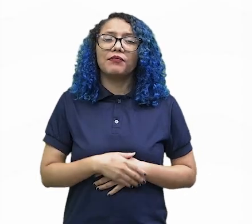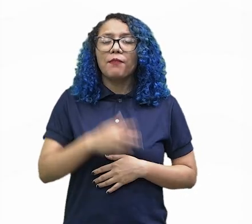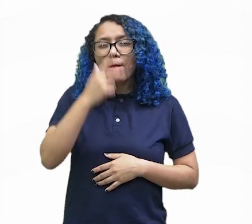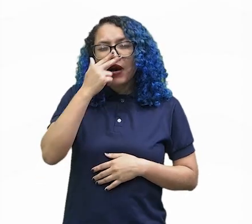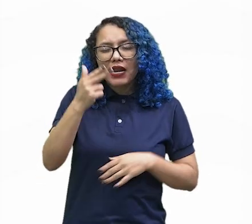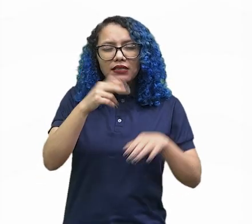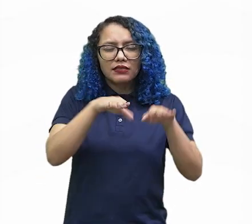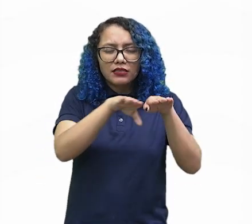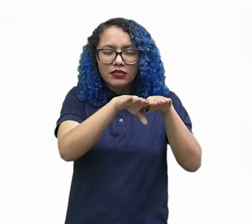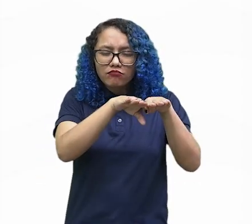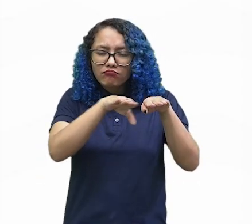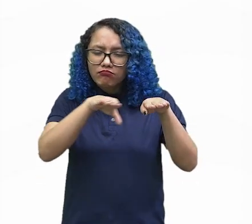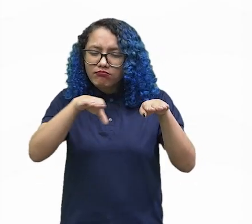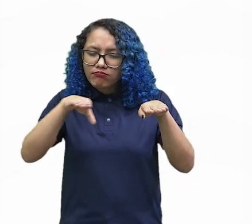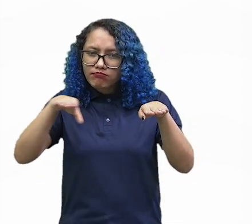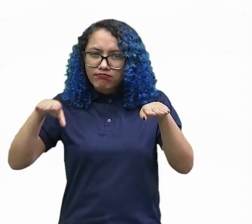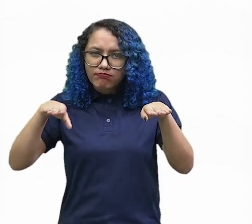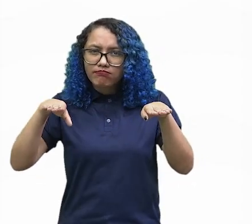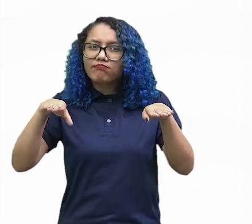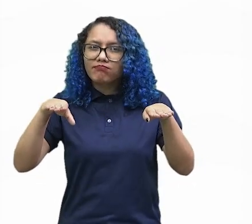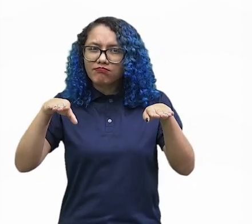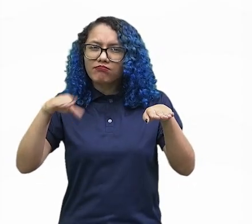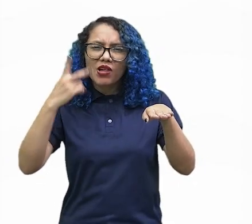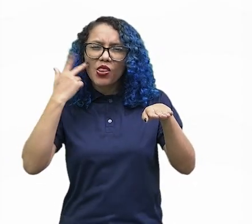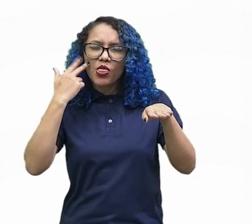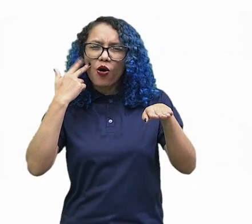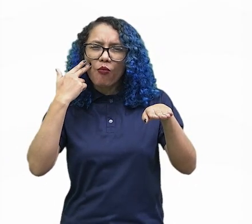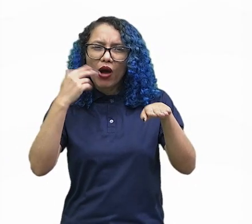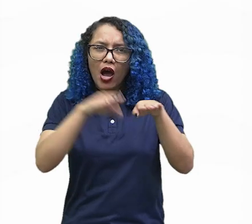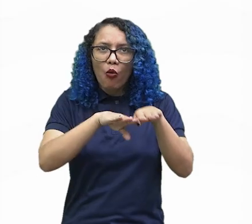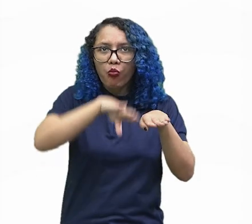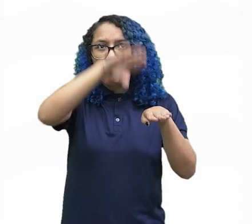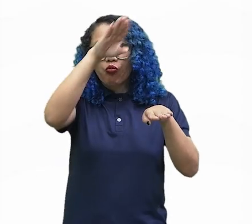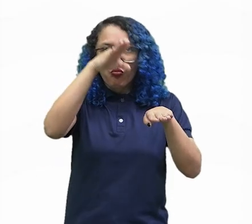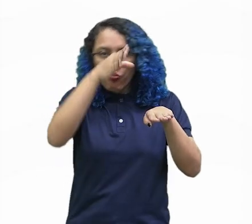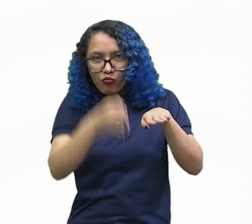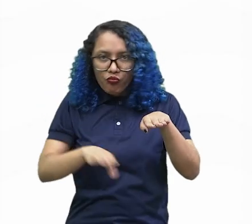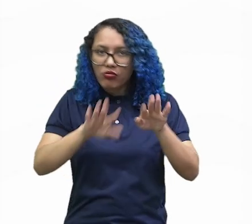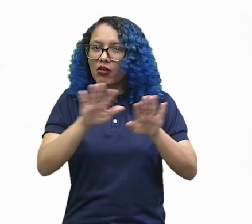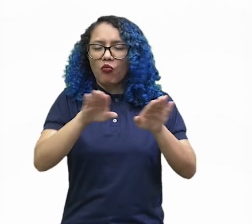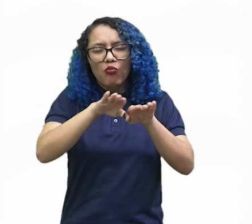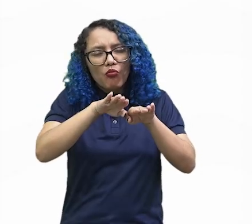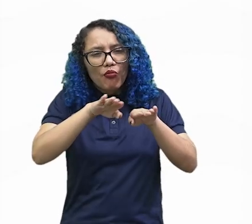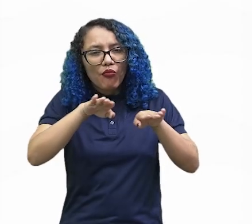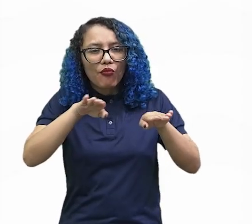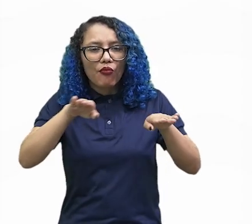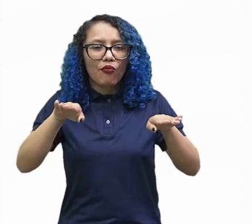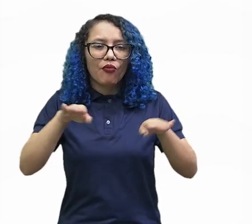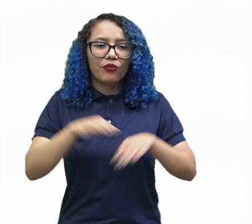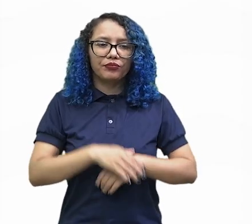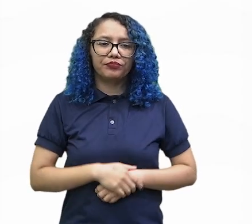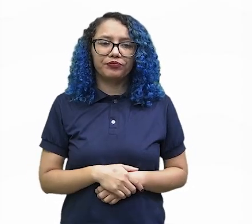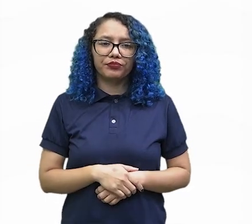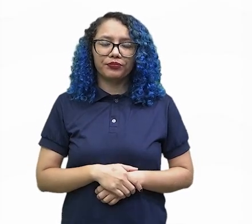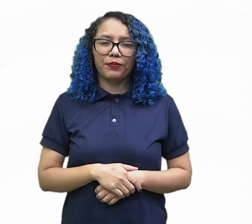ficar ali num parâmetro neutro. Países alcançam alto nível de desenvolvimento econômico e social,